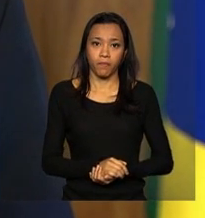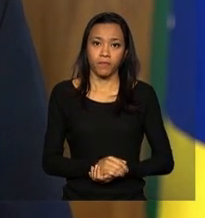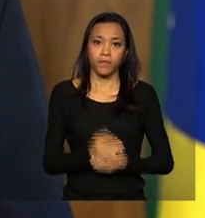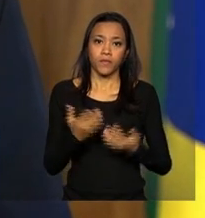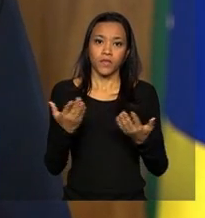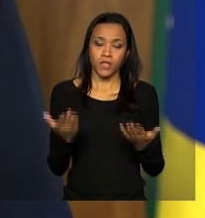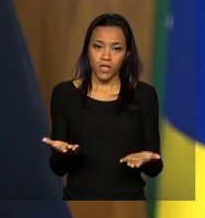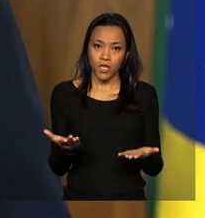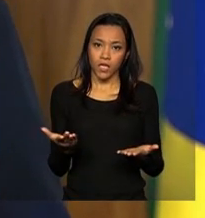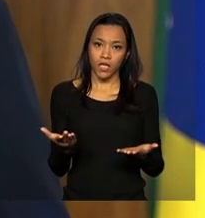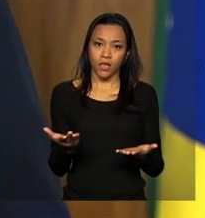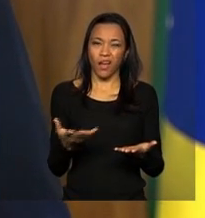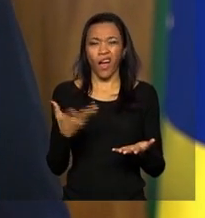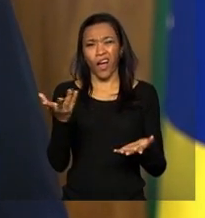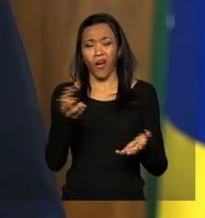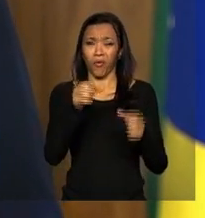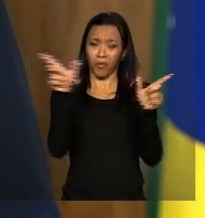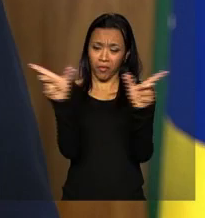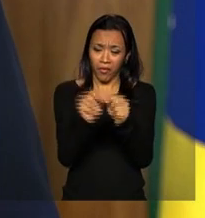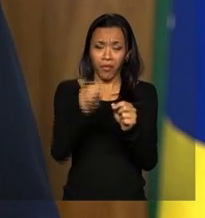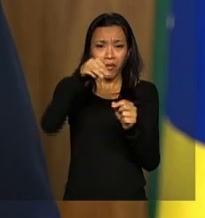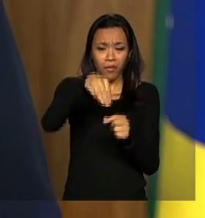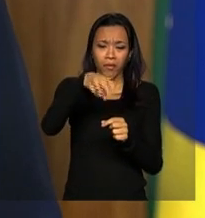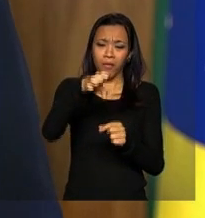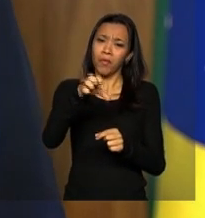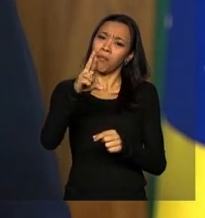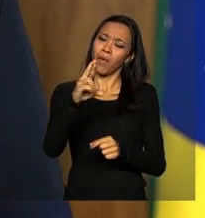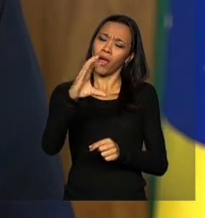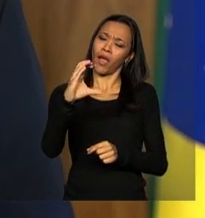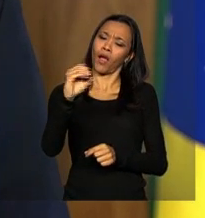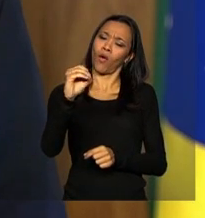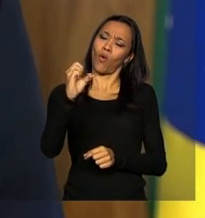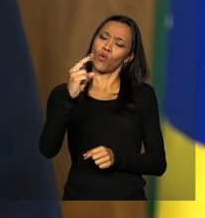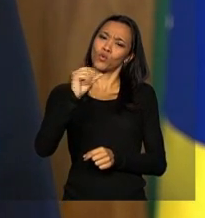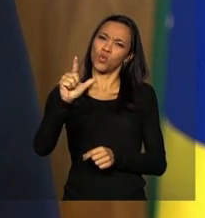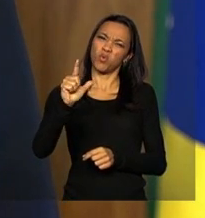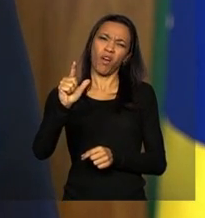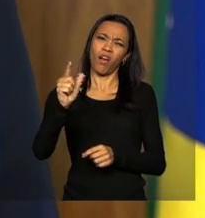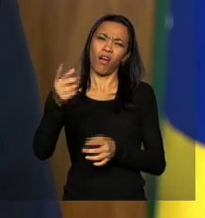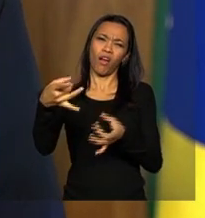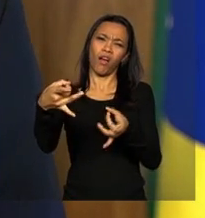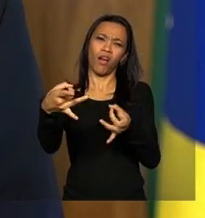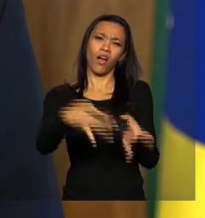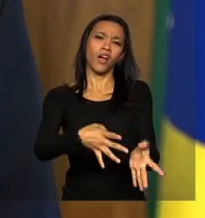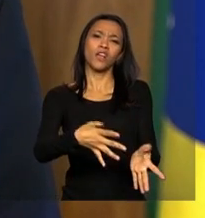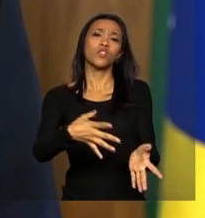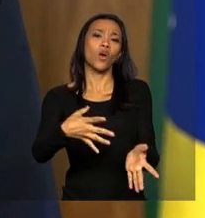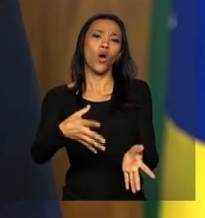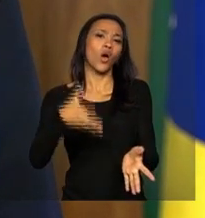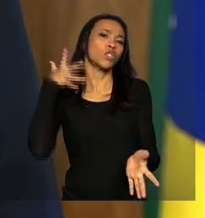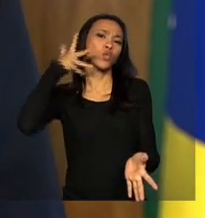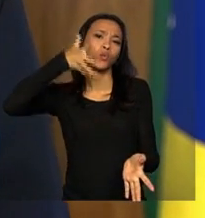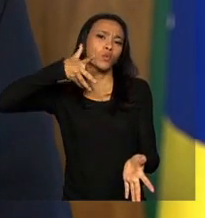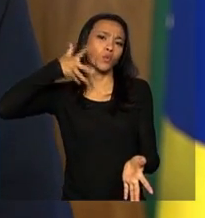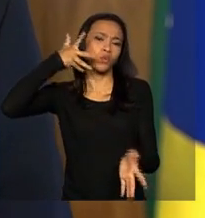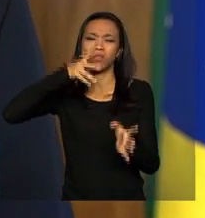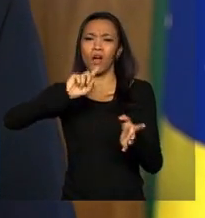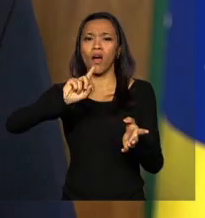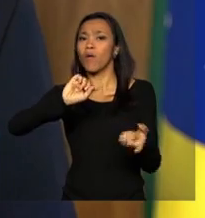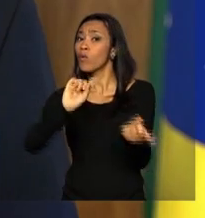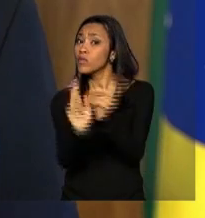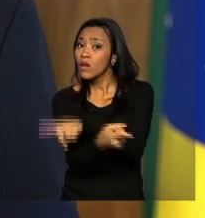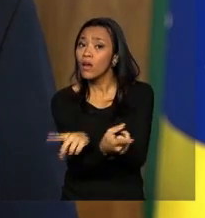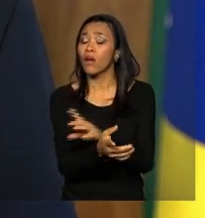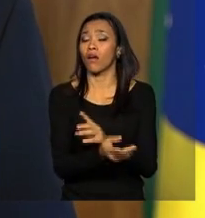uma certidão de óbito, e sem reduzi-lo a reuniões e simples discursos, mas ao contrário,